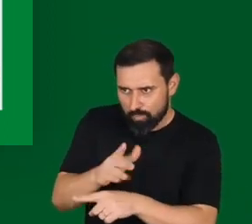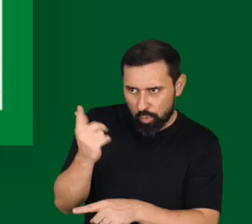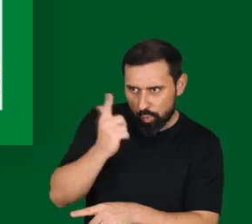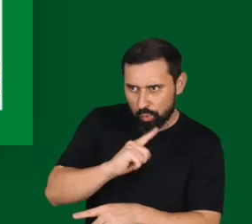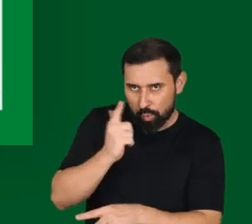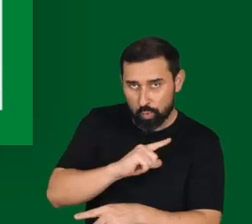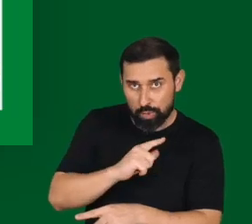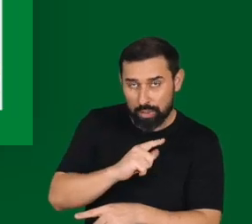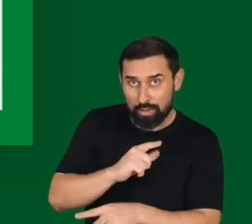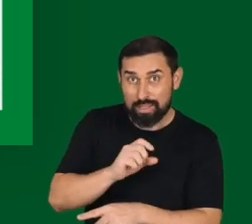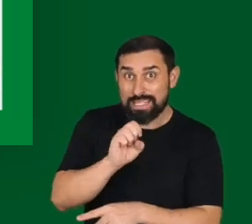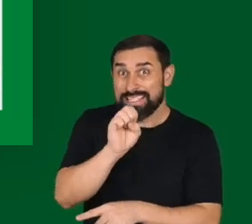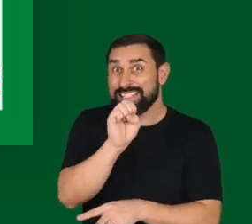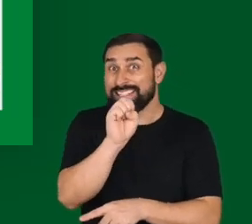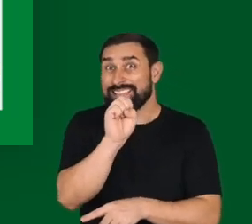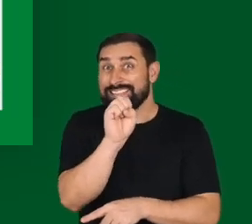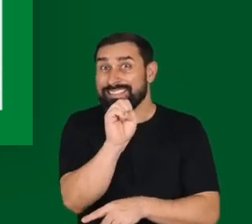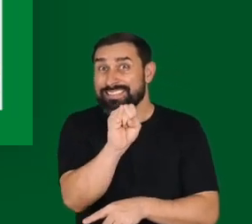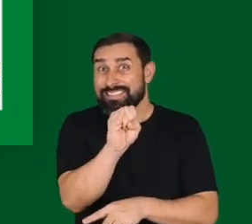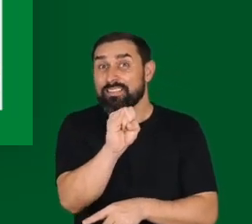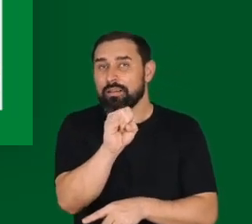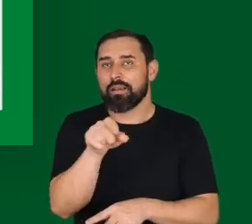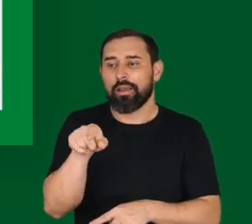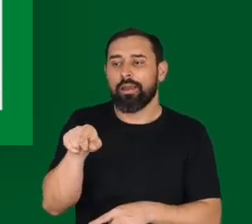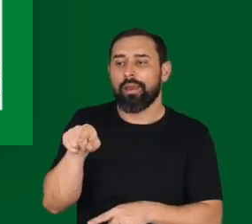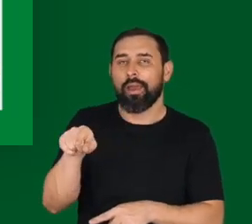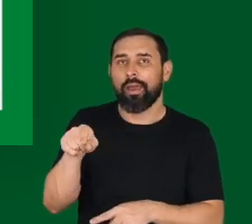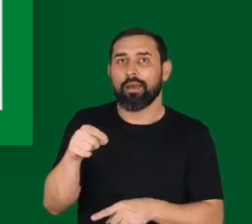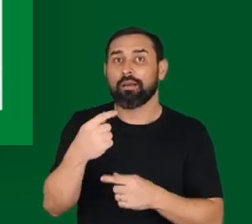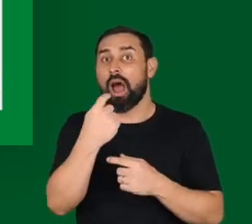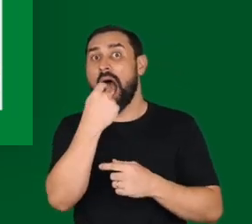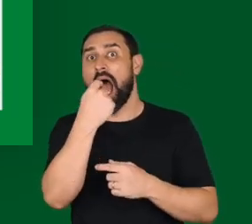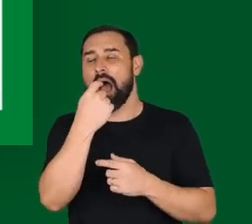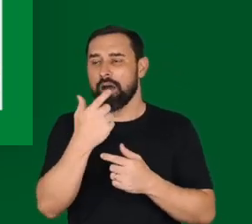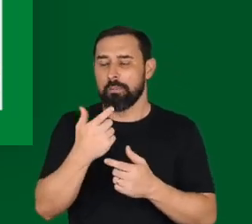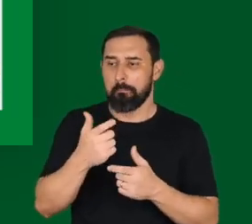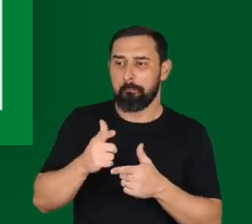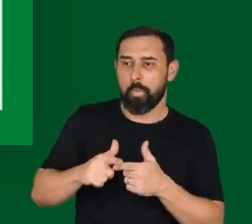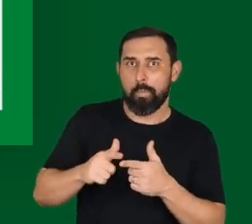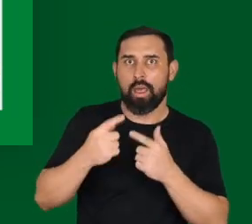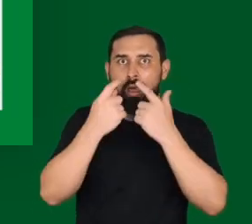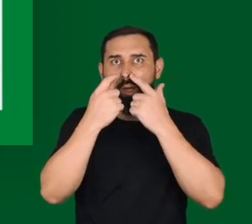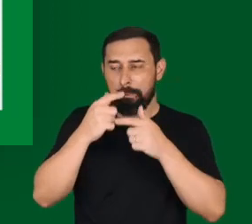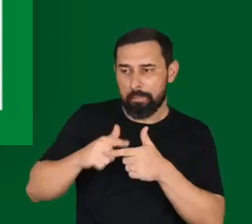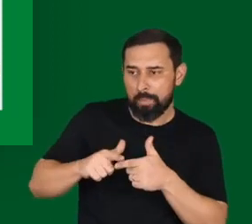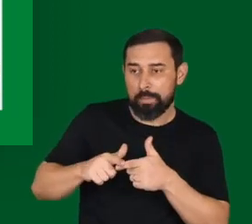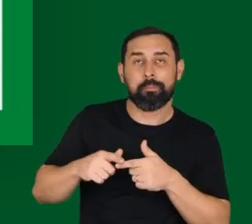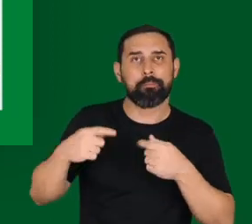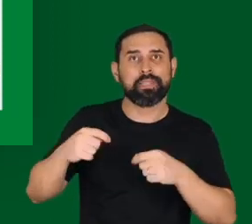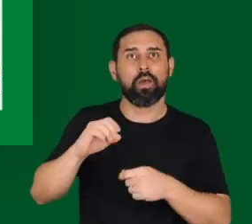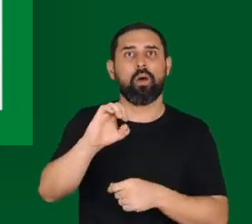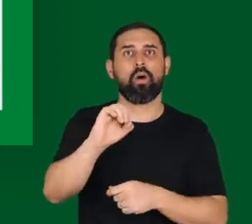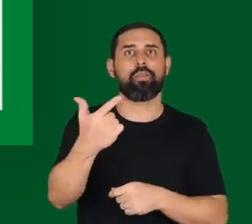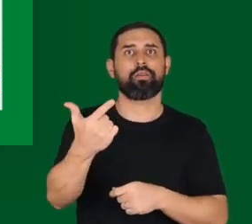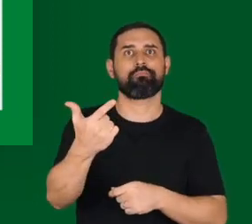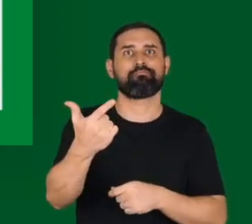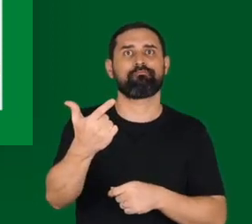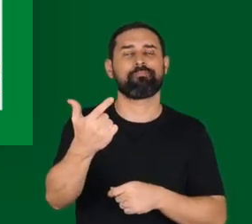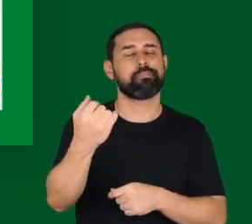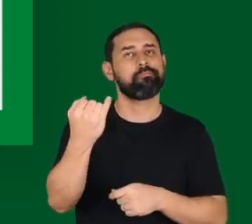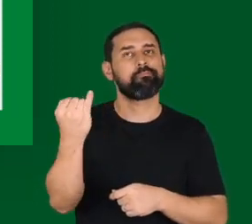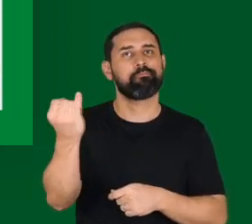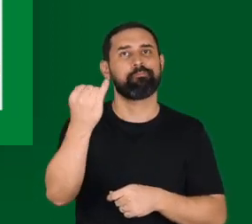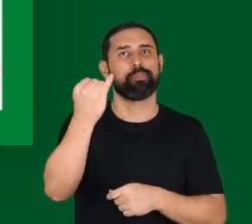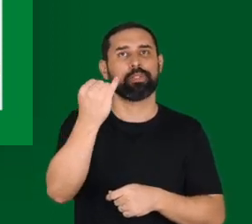eu tiver alguma disfunção ali naquela permeabilidade da via aérea, eu já tenho que priorizar a oferta de oxigênio ali